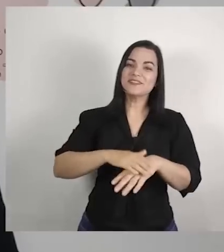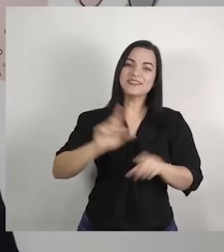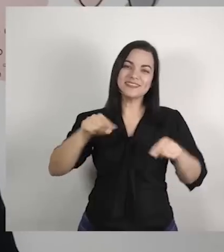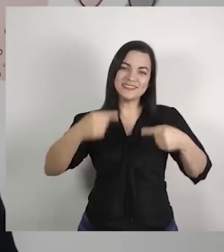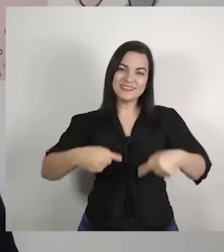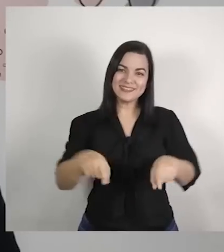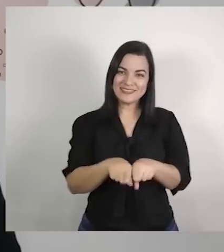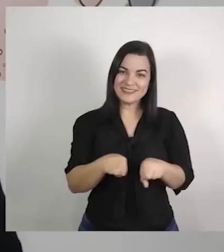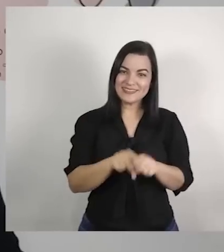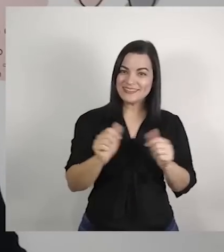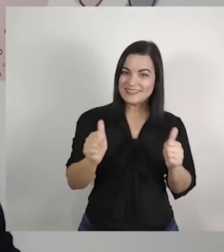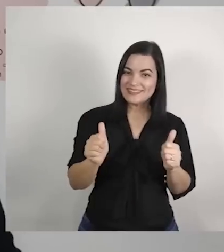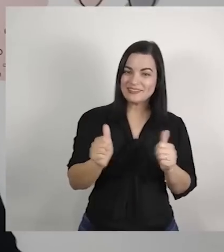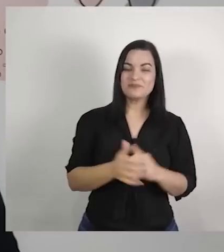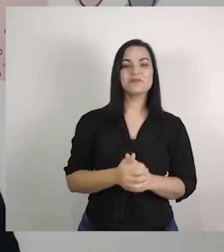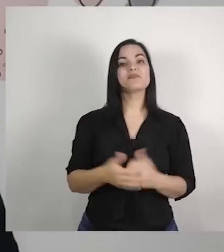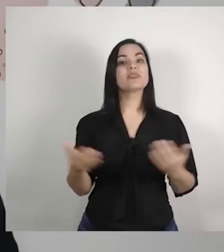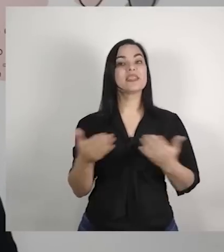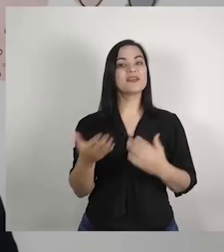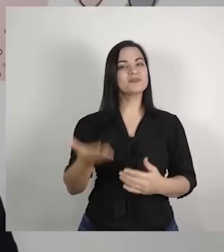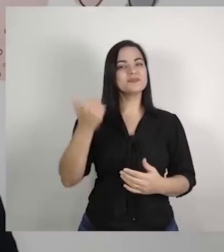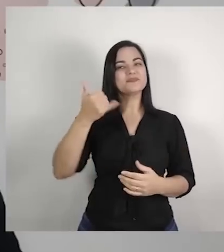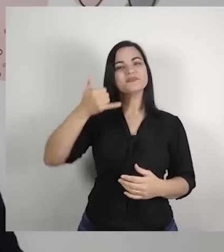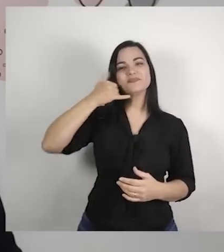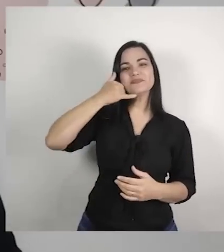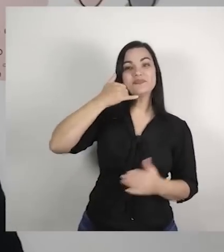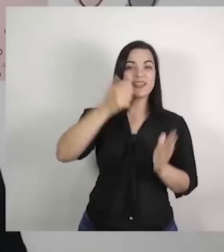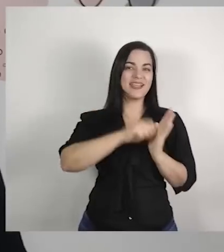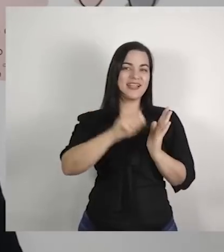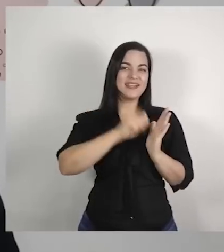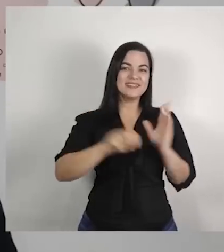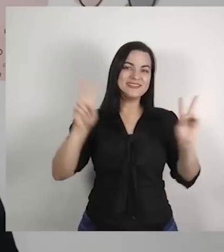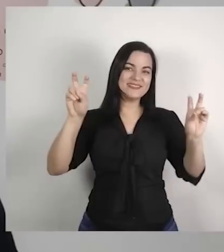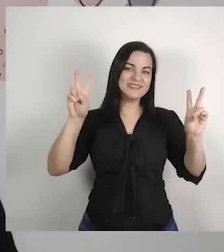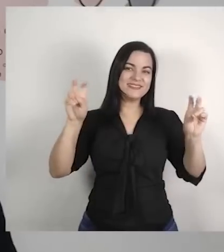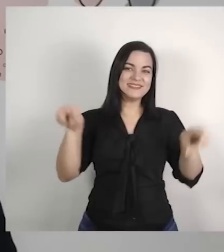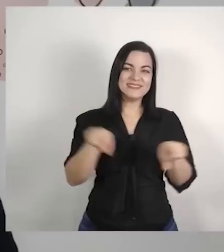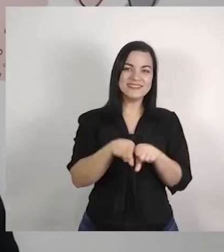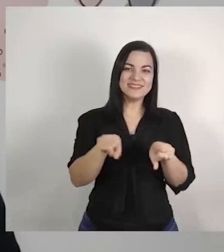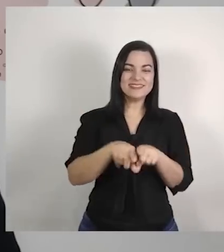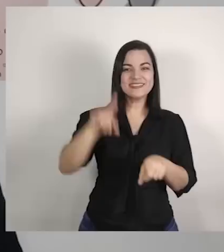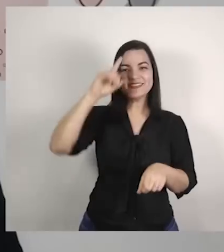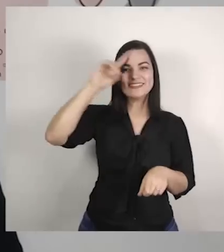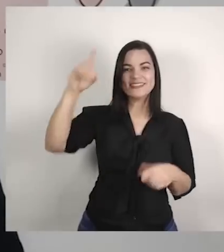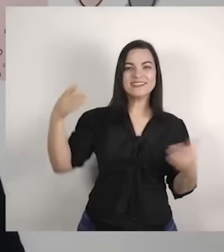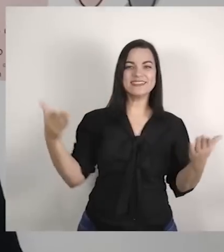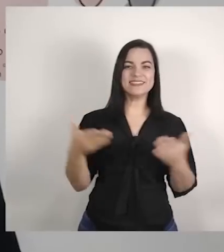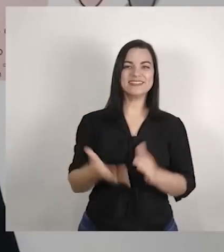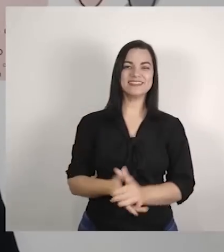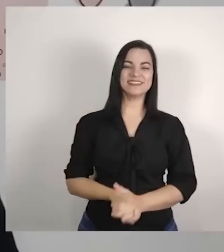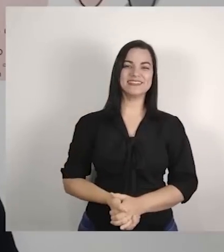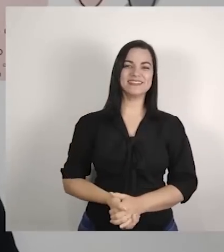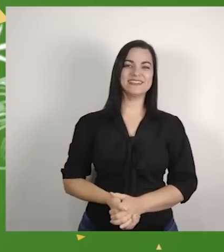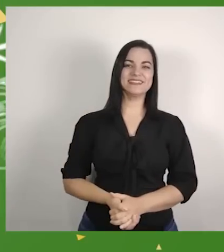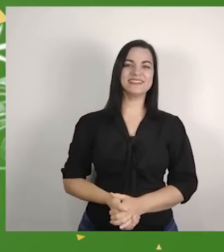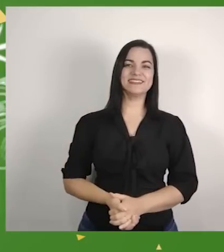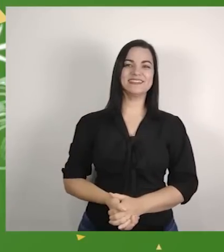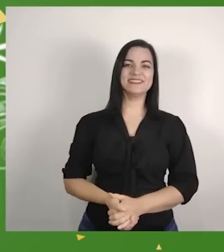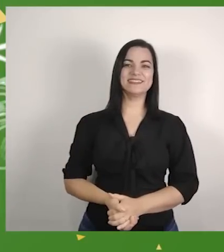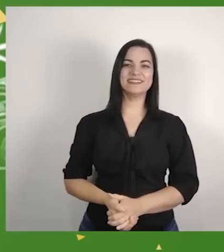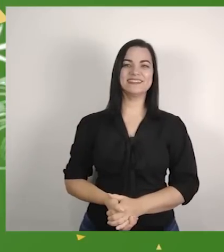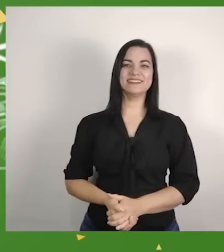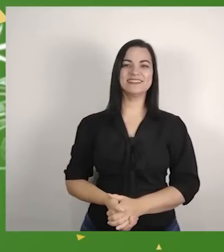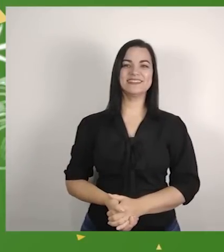também, tá bom? Mas agora vamos para o telefone? Anotem aí o tema do nosso encontro e a data de hoje.